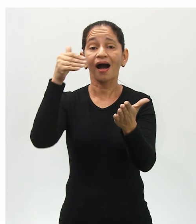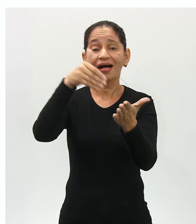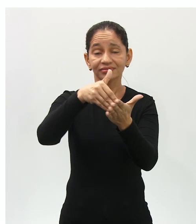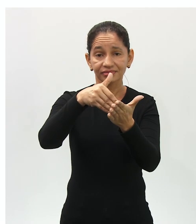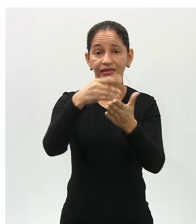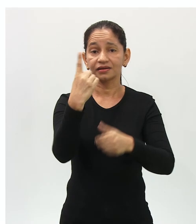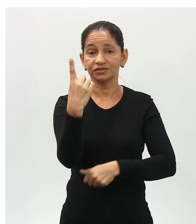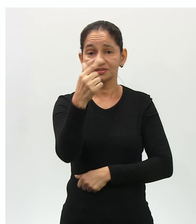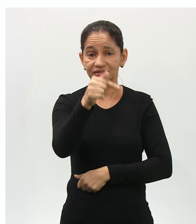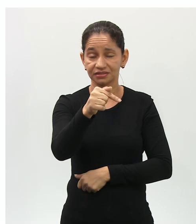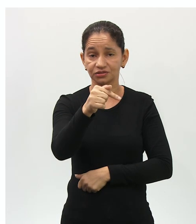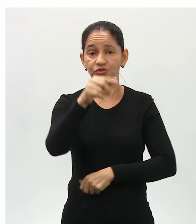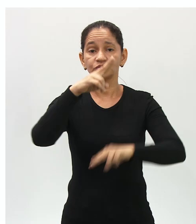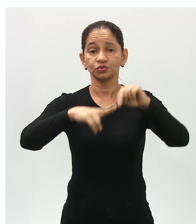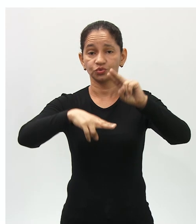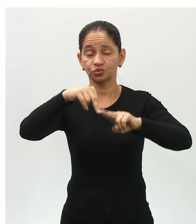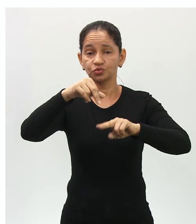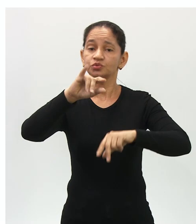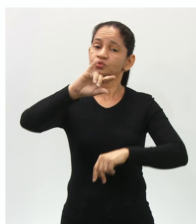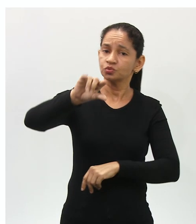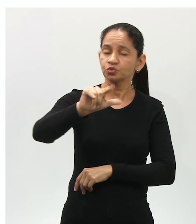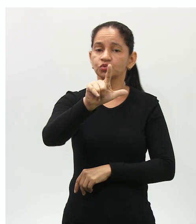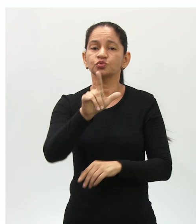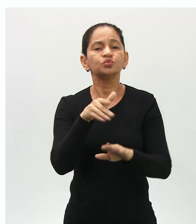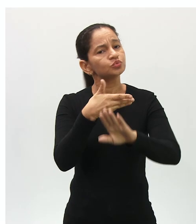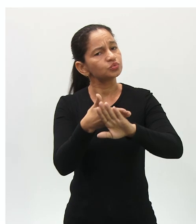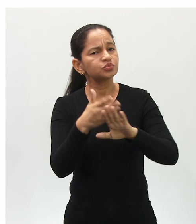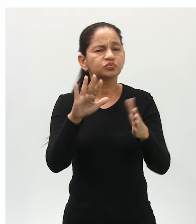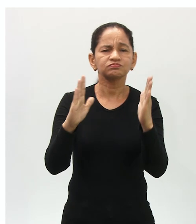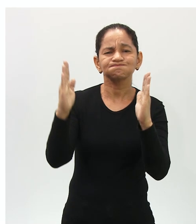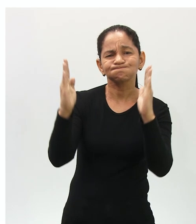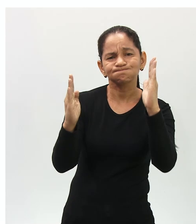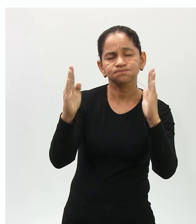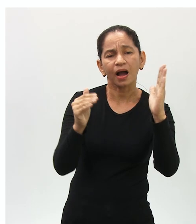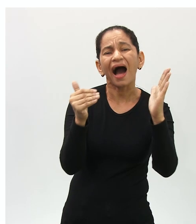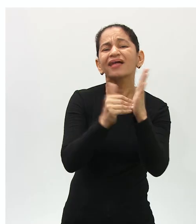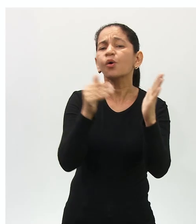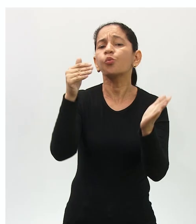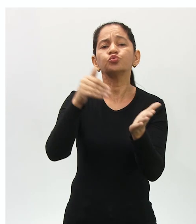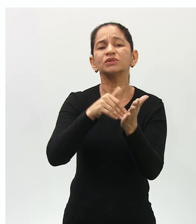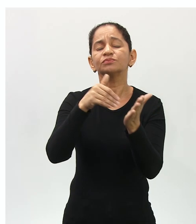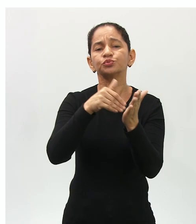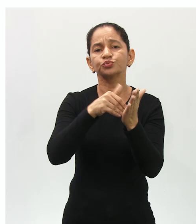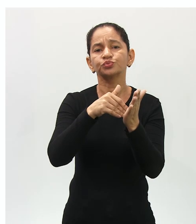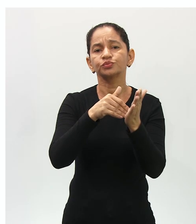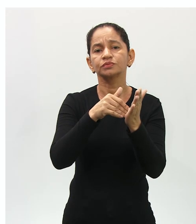o dia 17 de julho, até o encerramento da primeira sessão